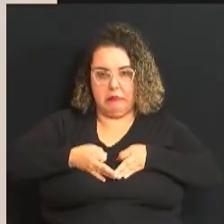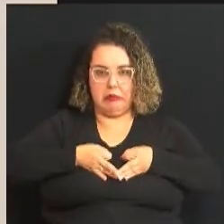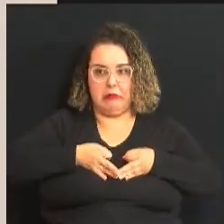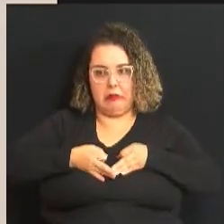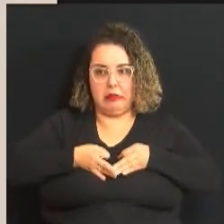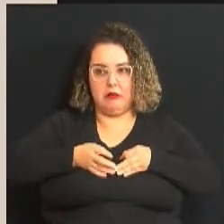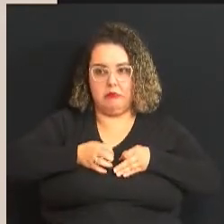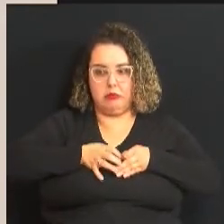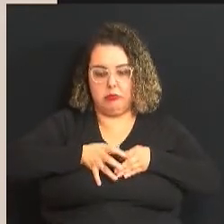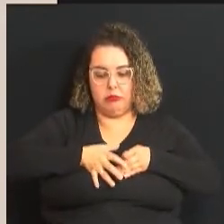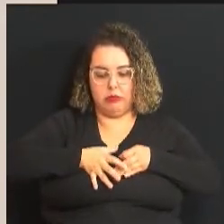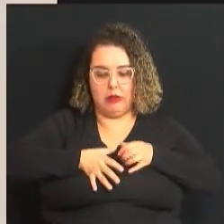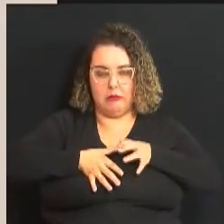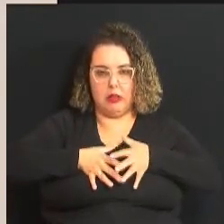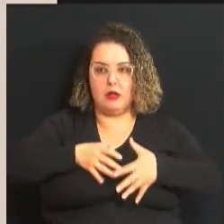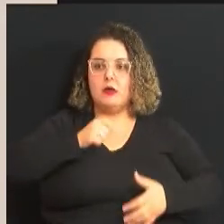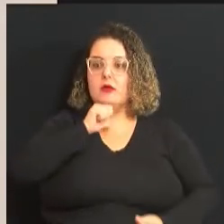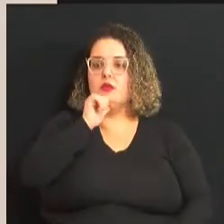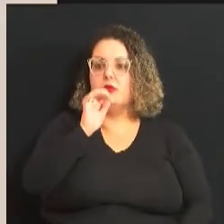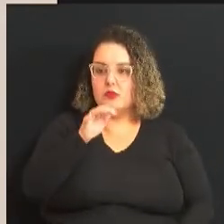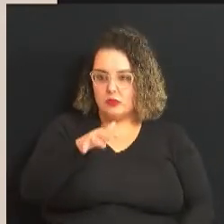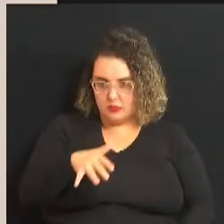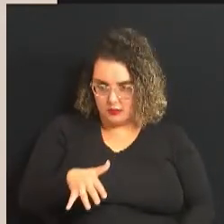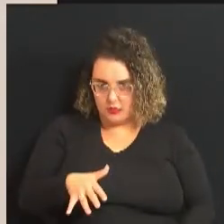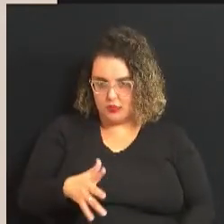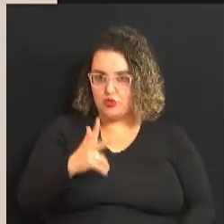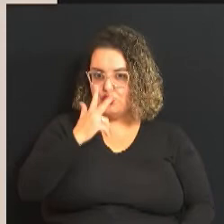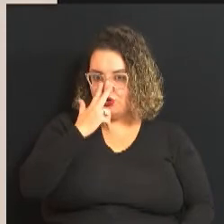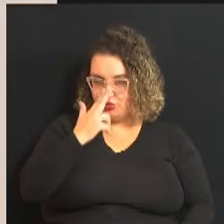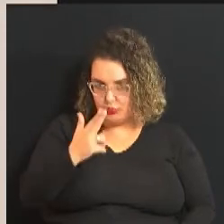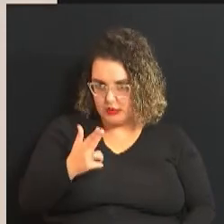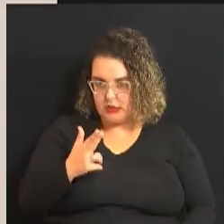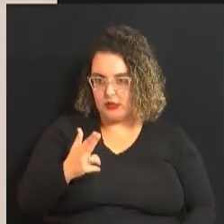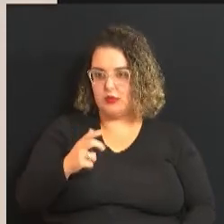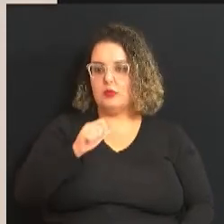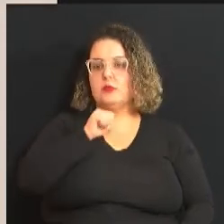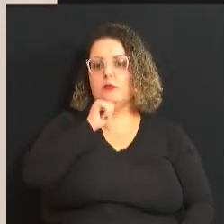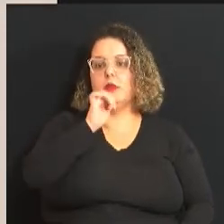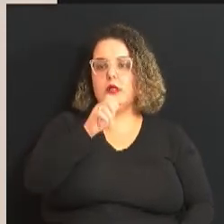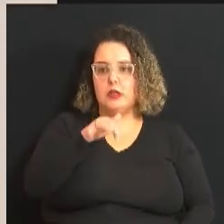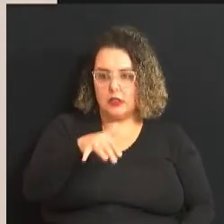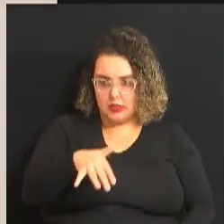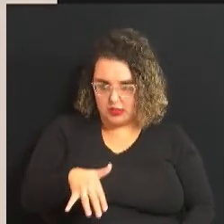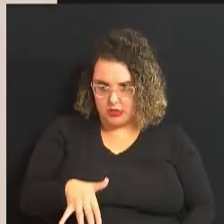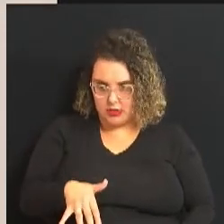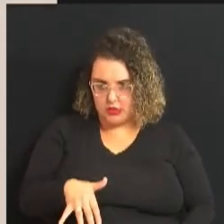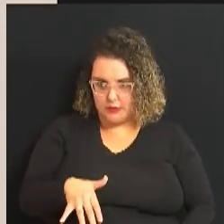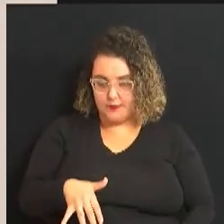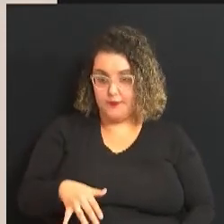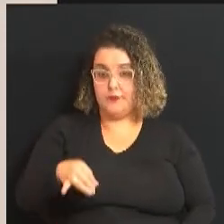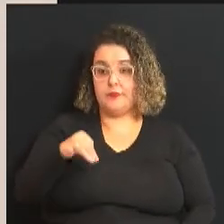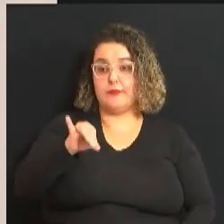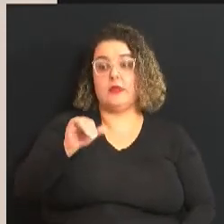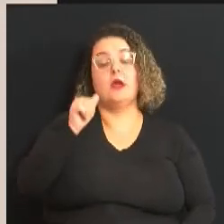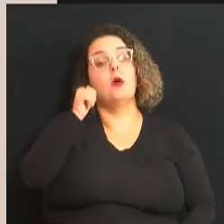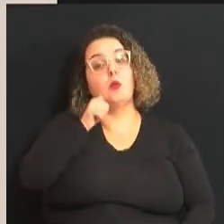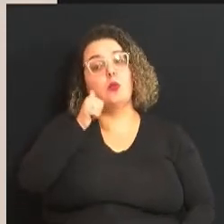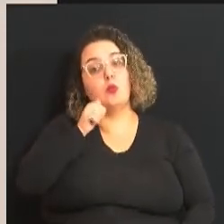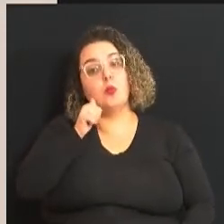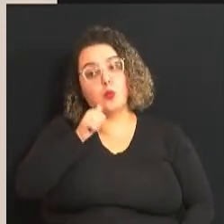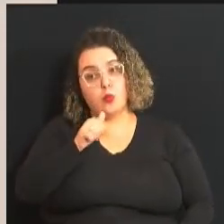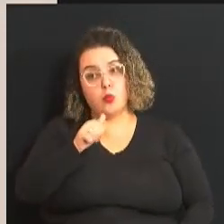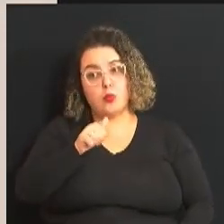sair um sangramento tipo menstruação. Então, veja bem, se a mulher tiver tido uma relação que, por